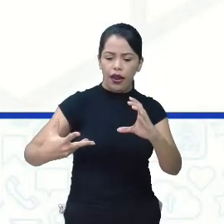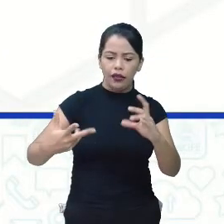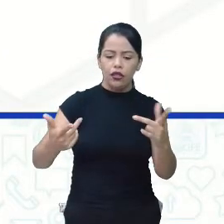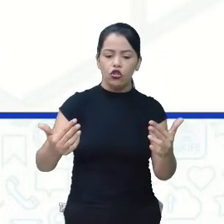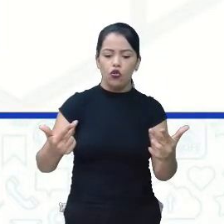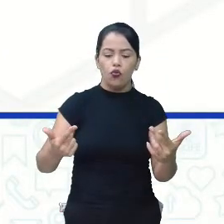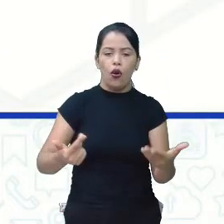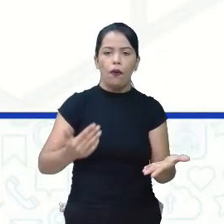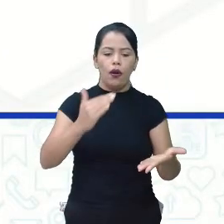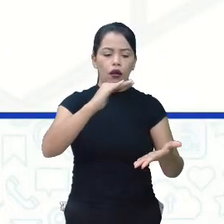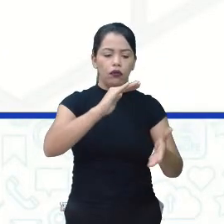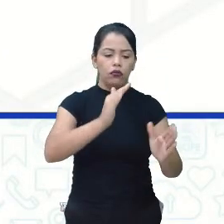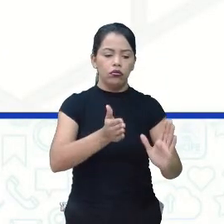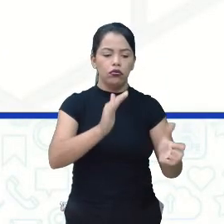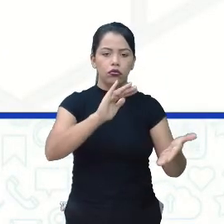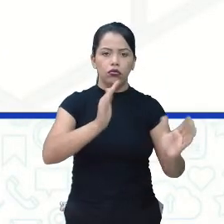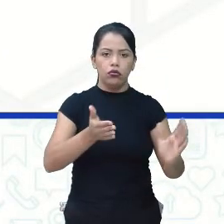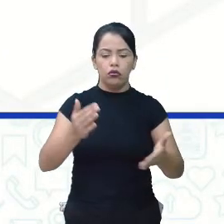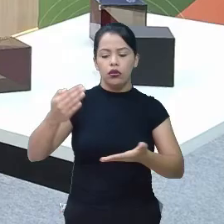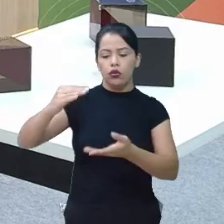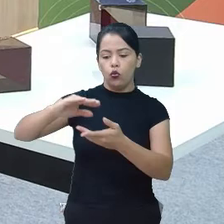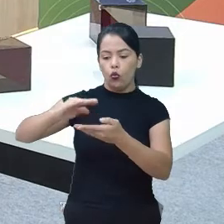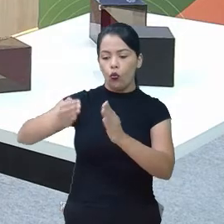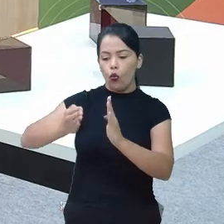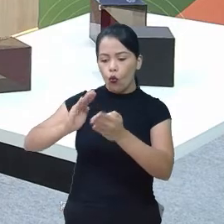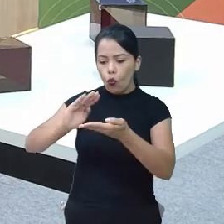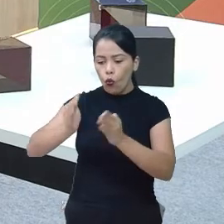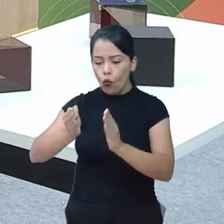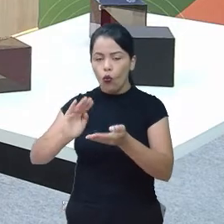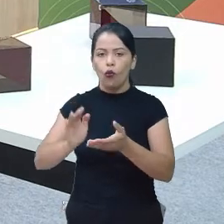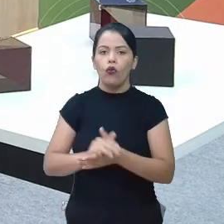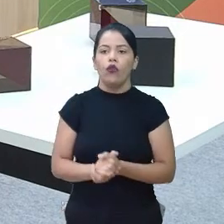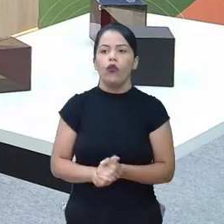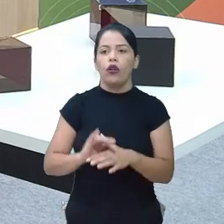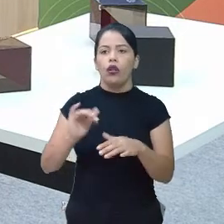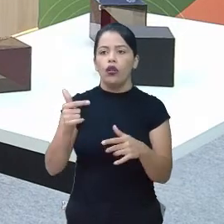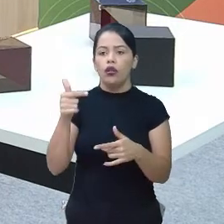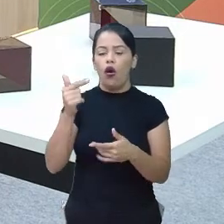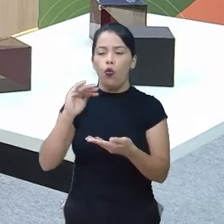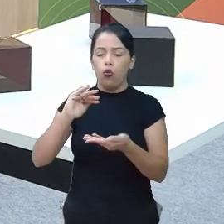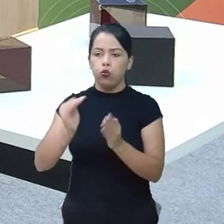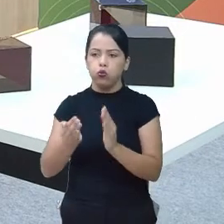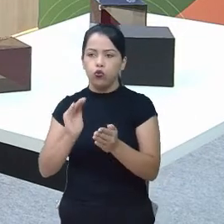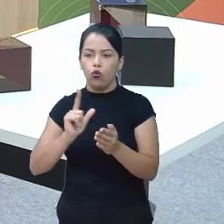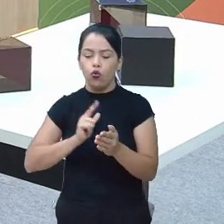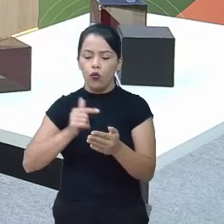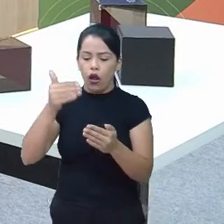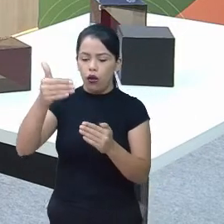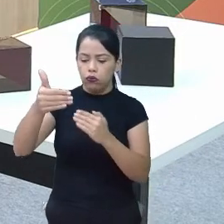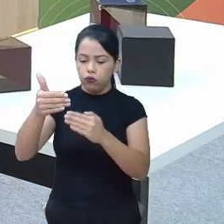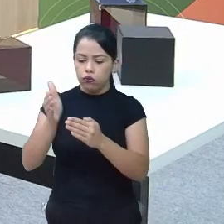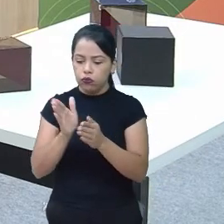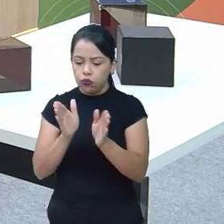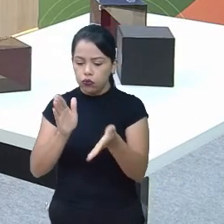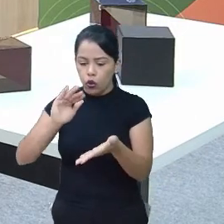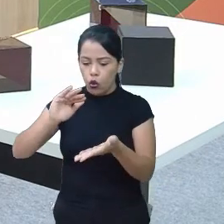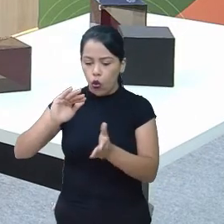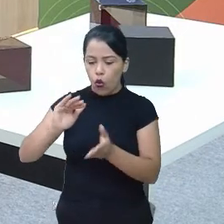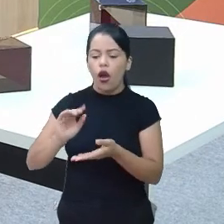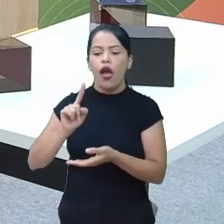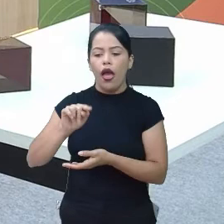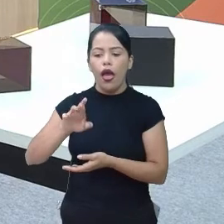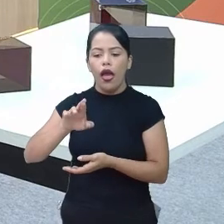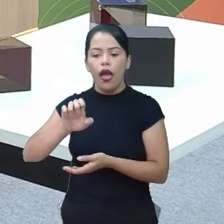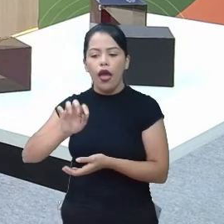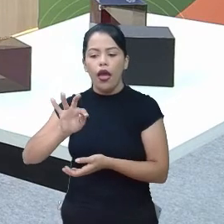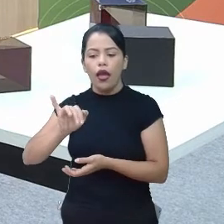o cubo. O cubo também vai ser um bloco retangular porque todas as faces dele são retangulares. E